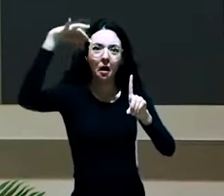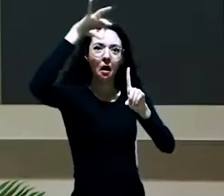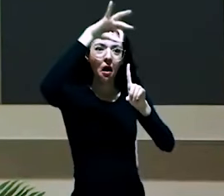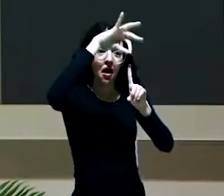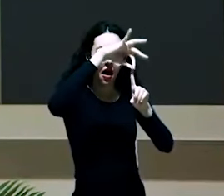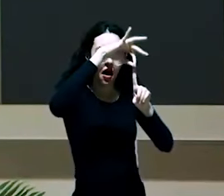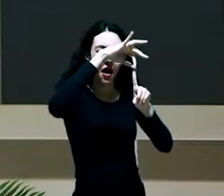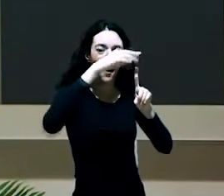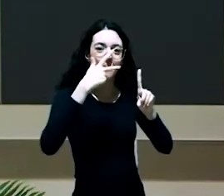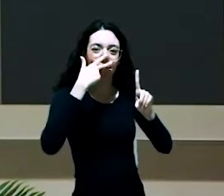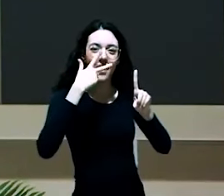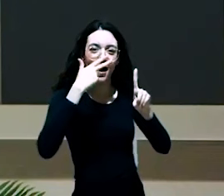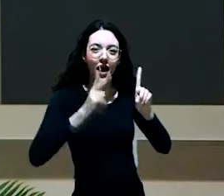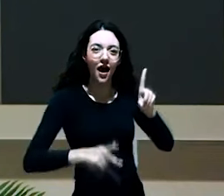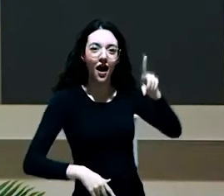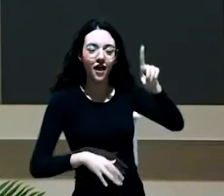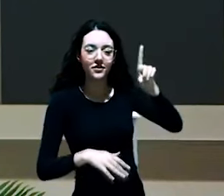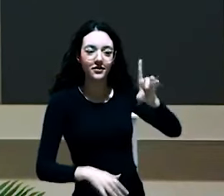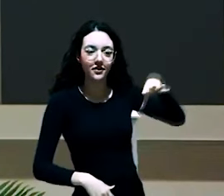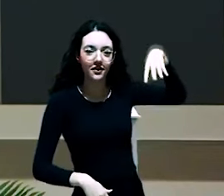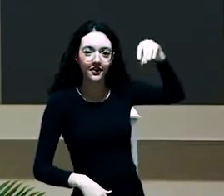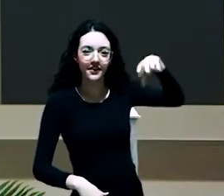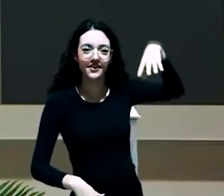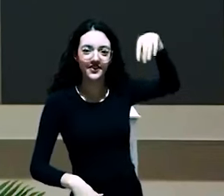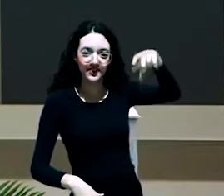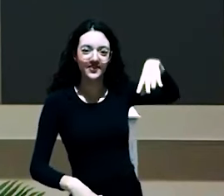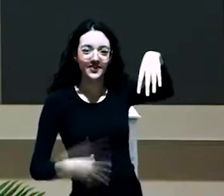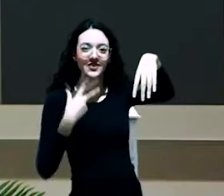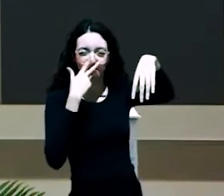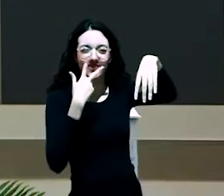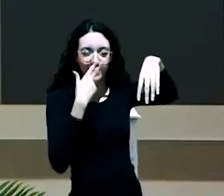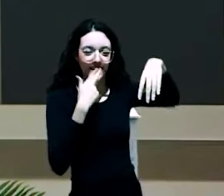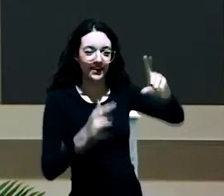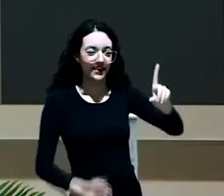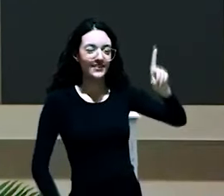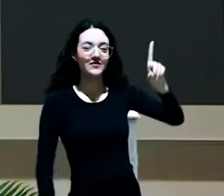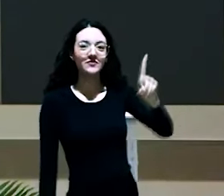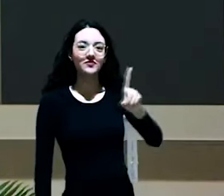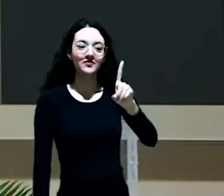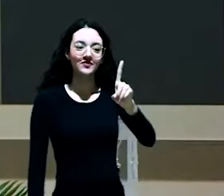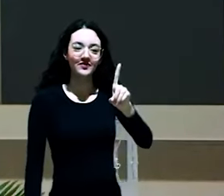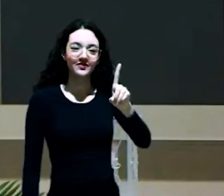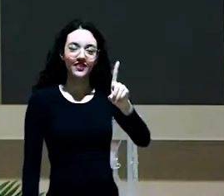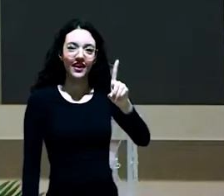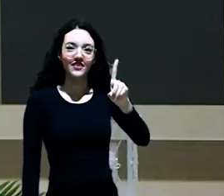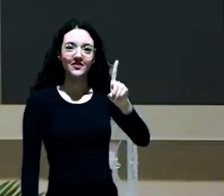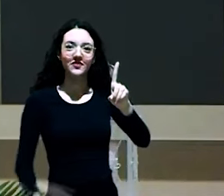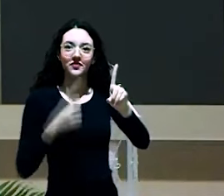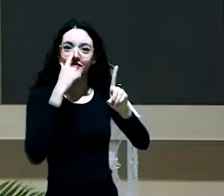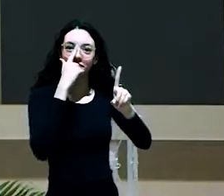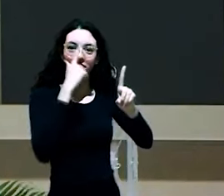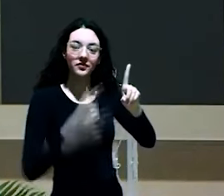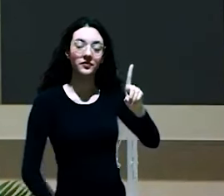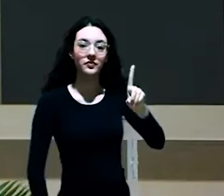levitava pelo ar. Ele veio e me disse, o Espírito Santo preparou esse cafezinho para você. E eu digo, como se chama o